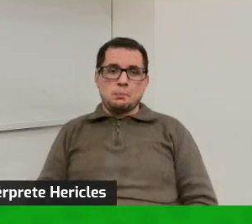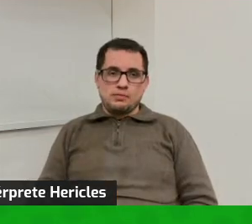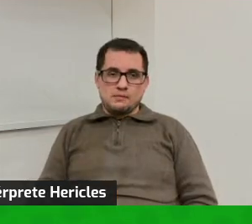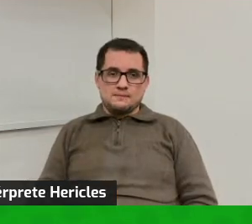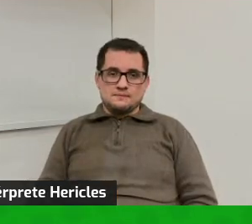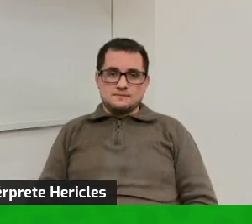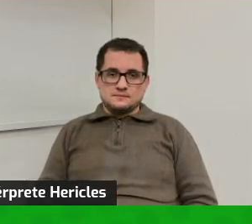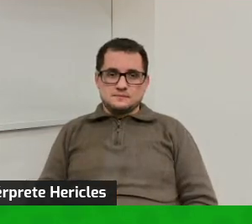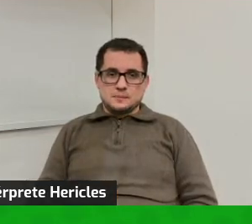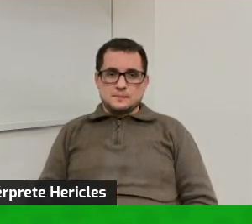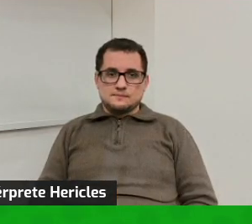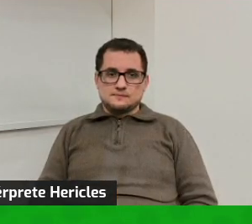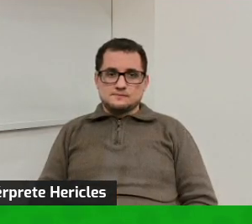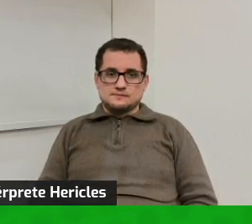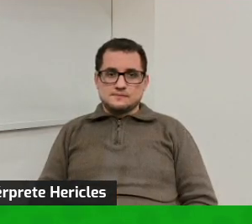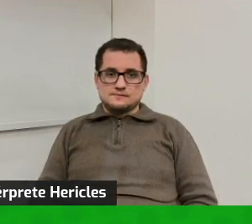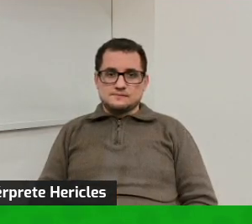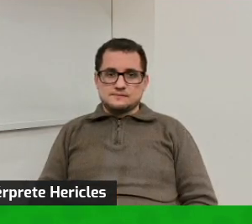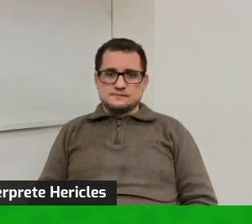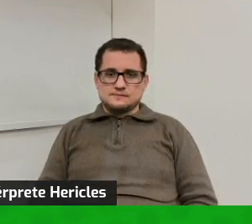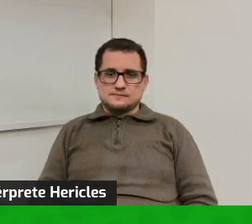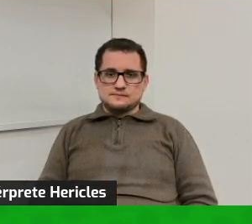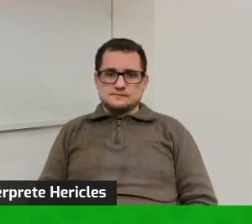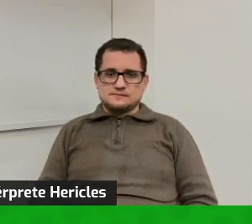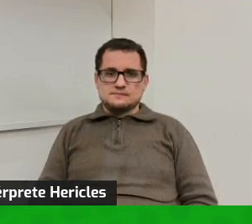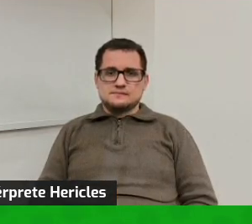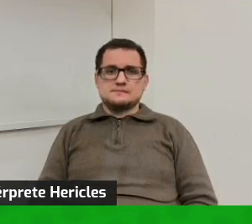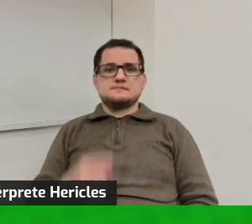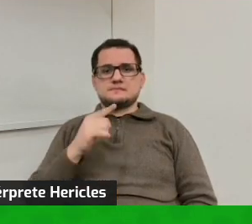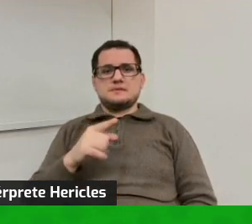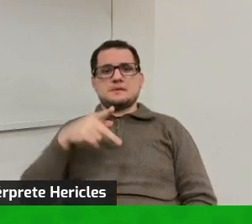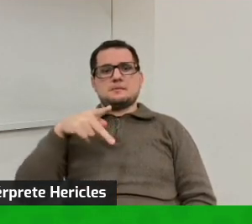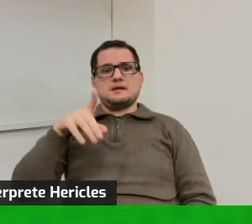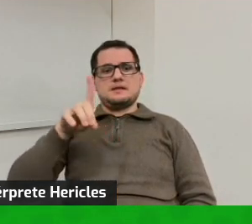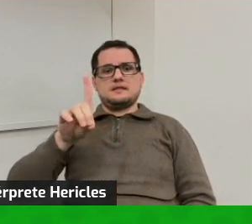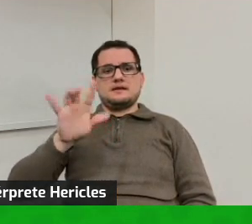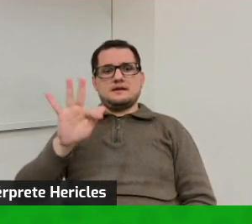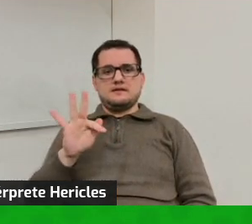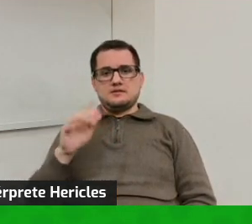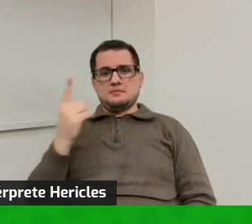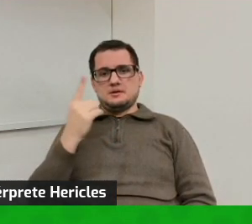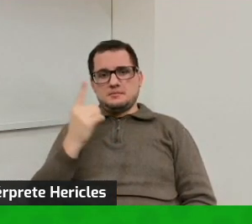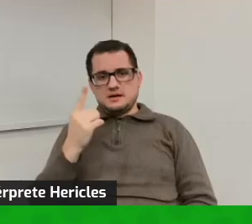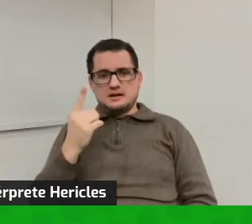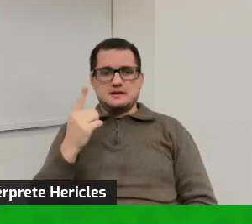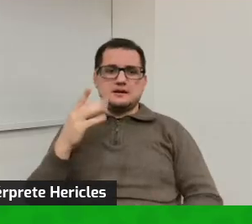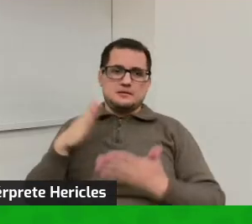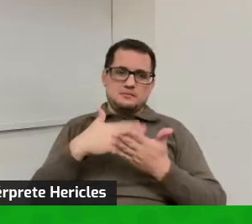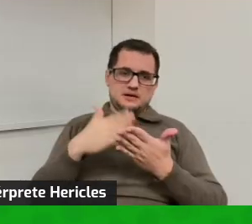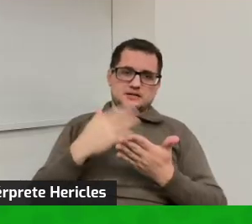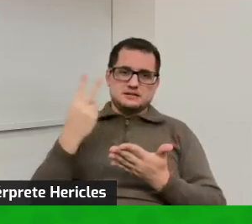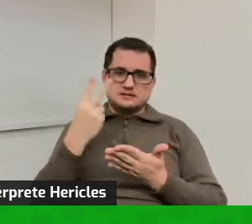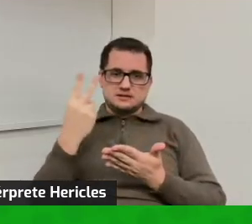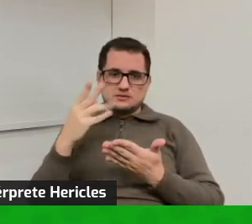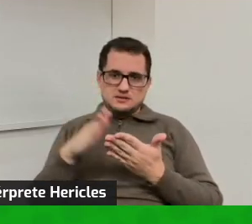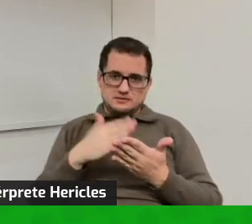gente. Está aqui o nosso PDF. Primeira folha, mala.